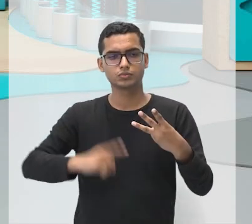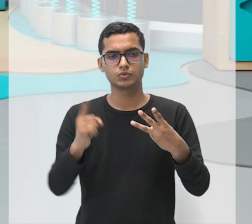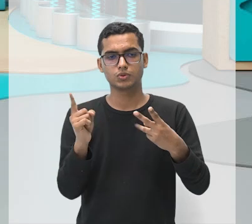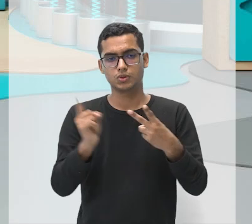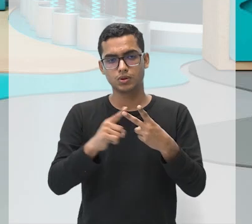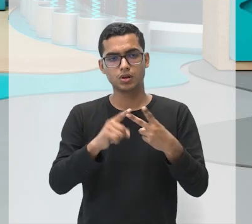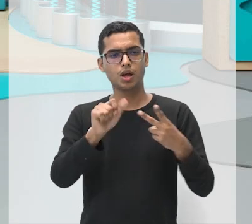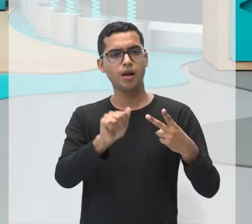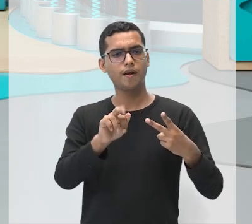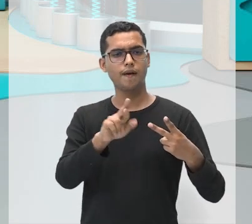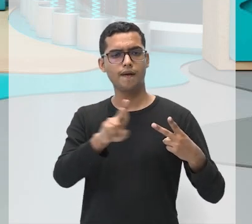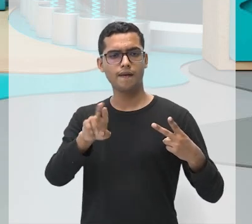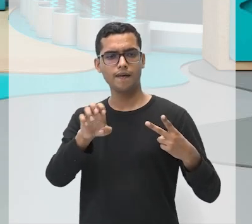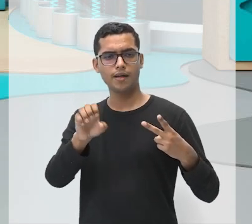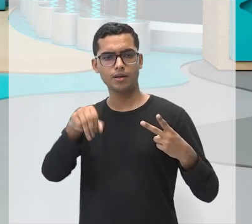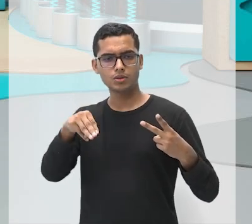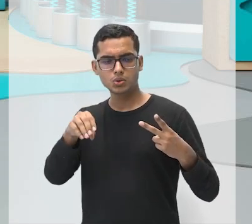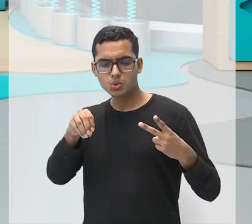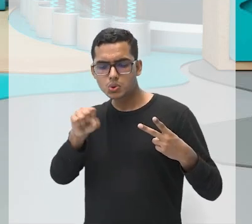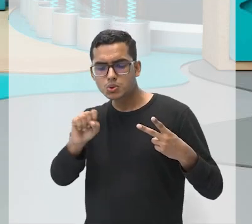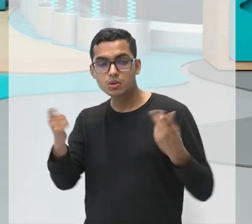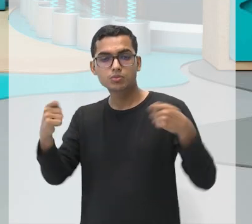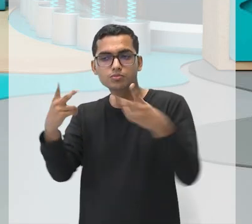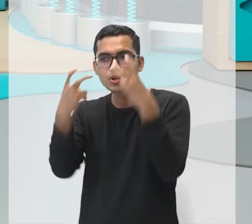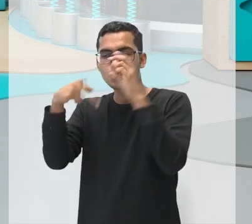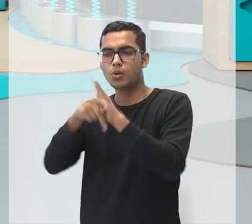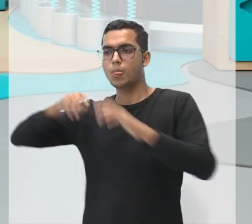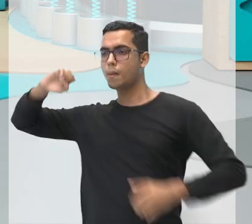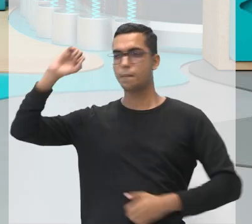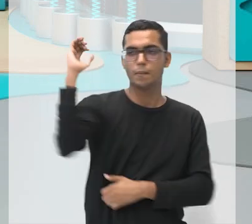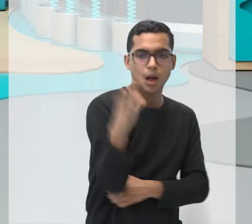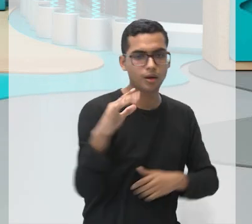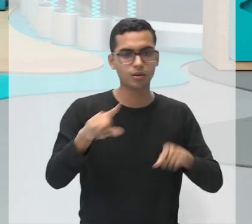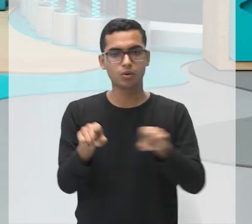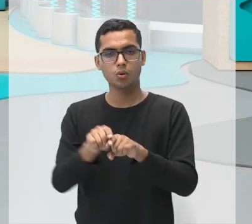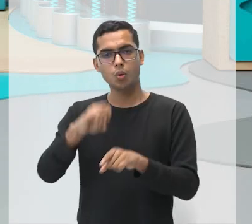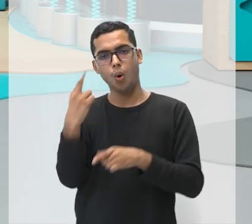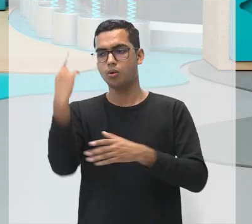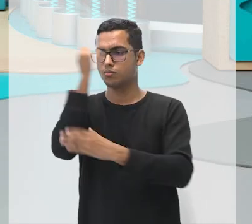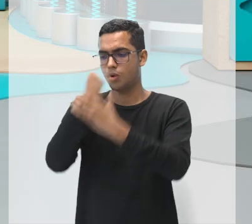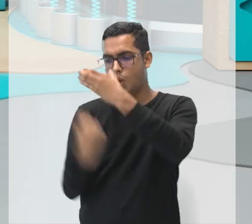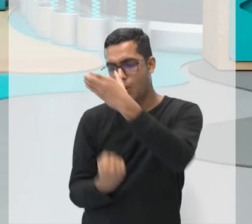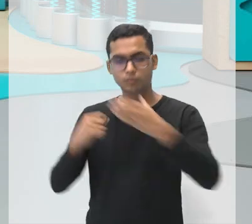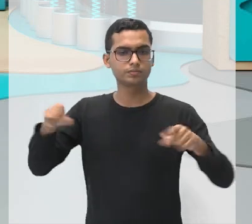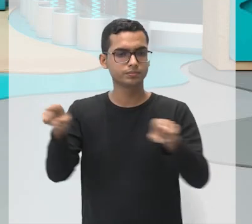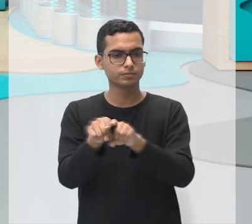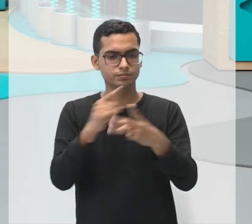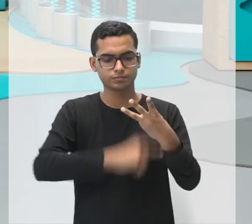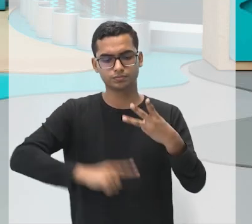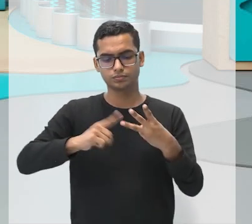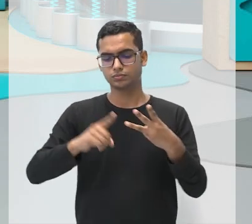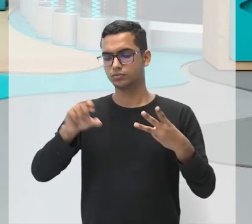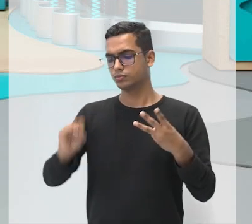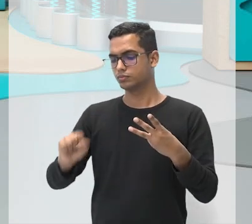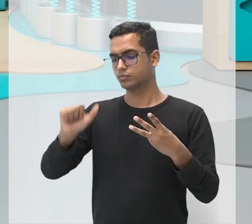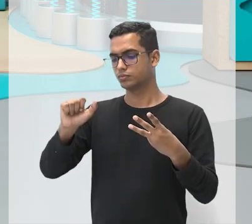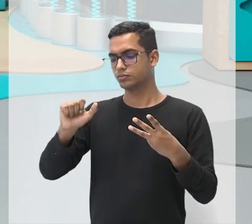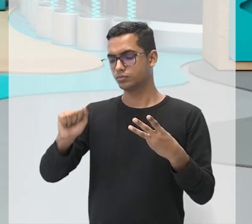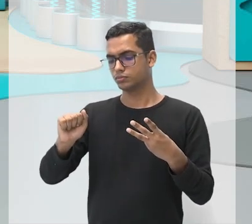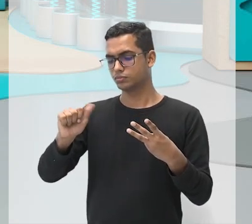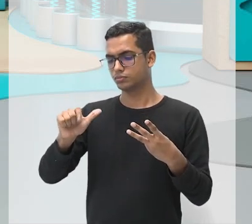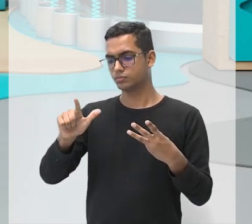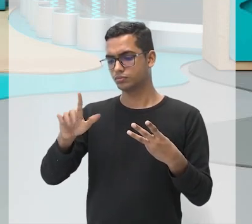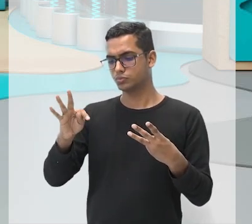A gente pode perceber eles no handebol ou, quem sabe, num passe longo do basquete. Os saltos, a gente pode perceber ele